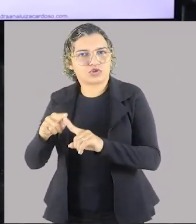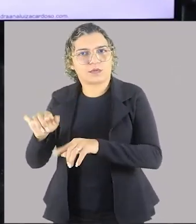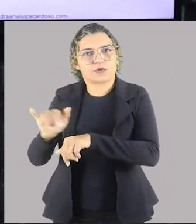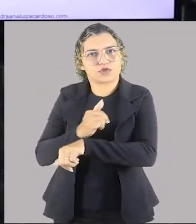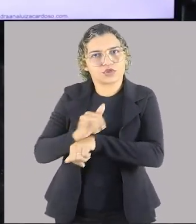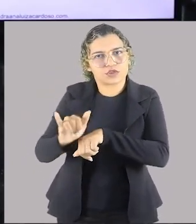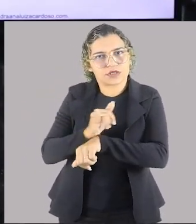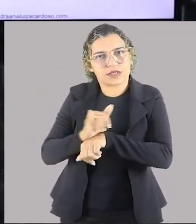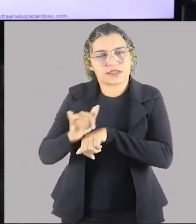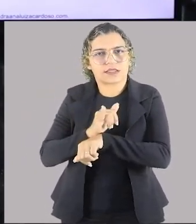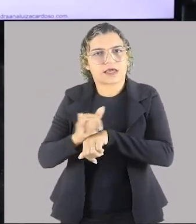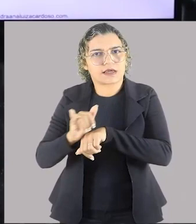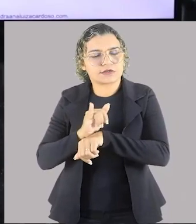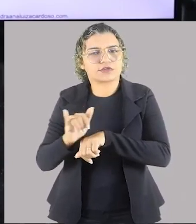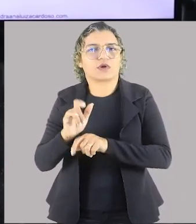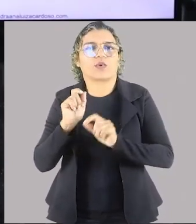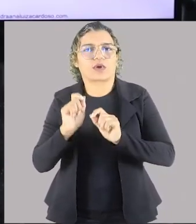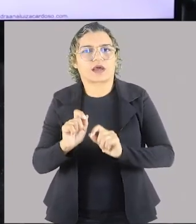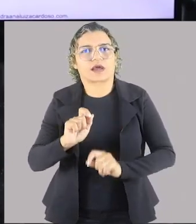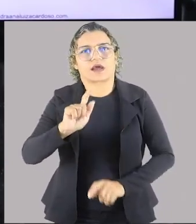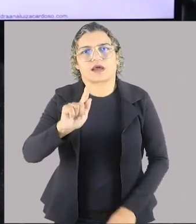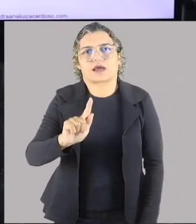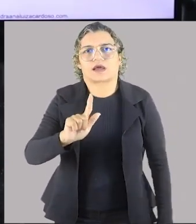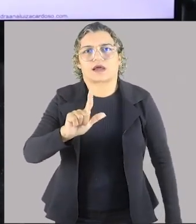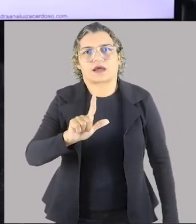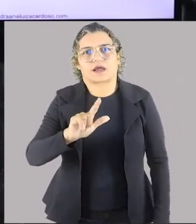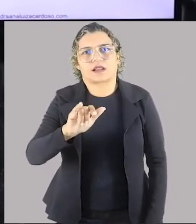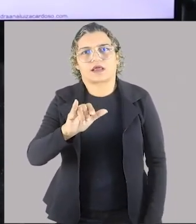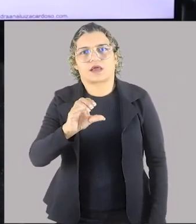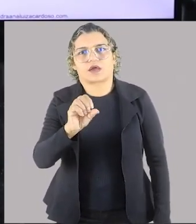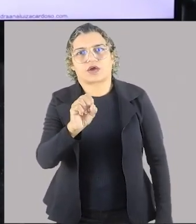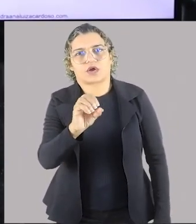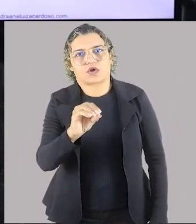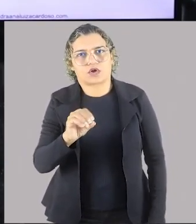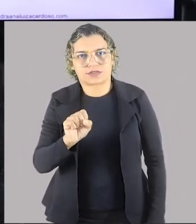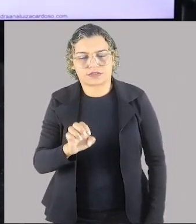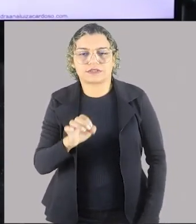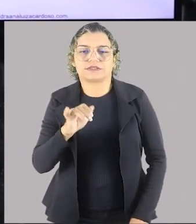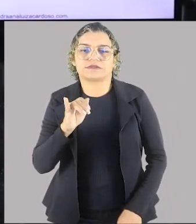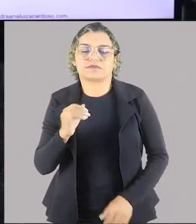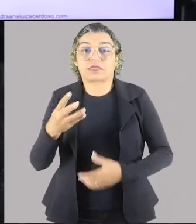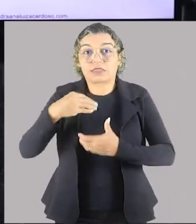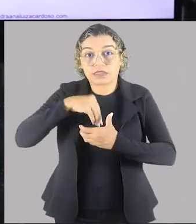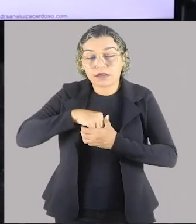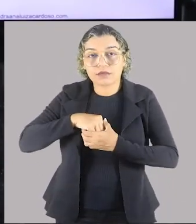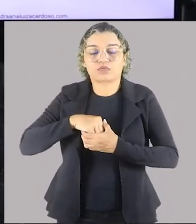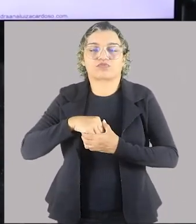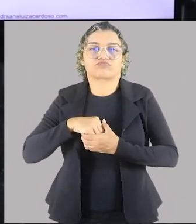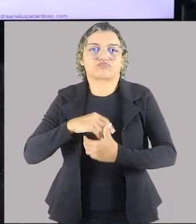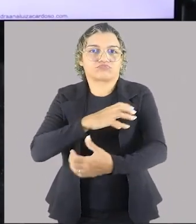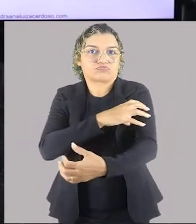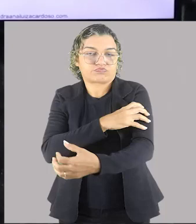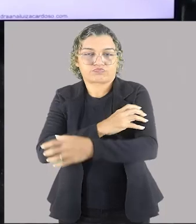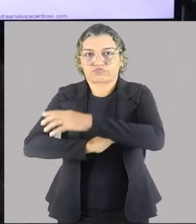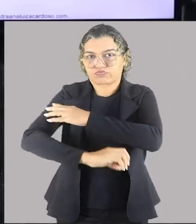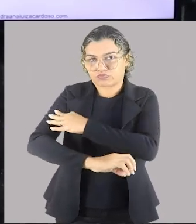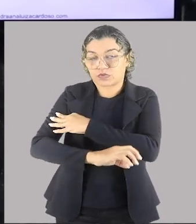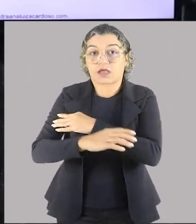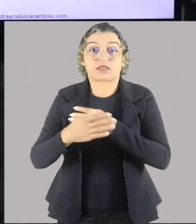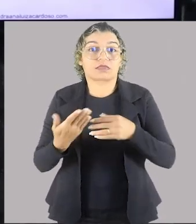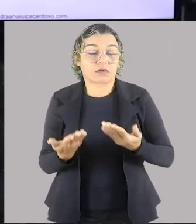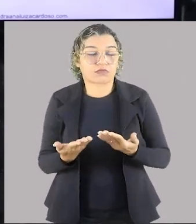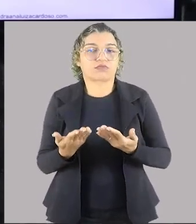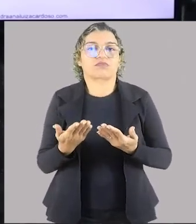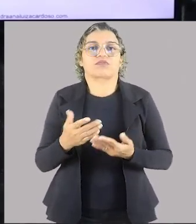para dentro da musculatura e a musculatura vai utilizar essa glicose durante a prática do exercício e